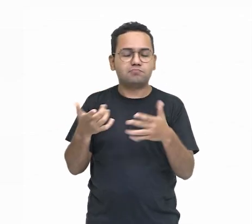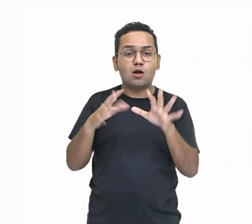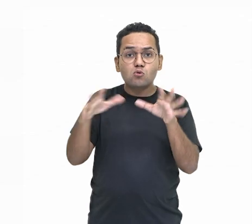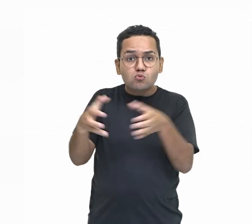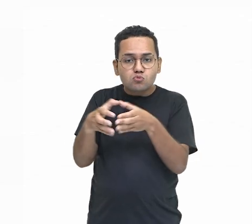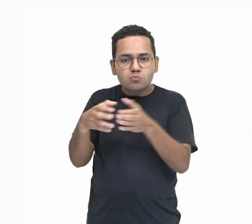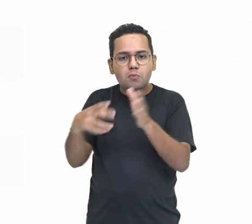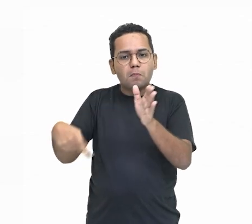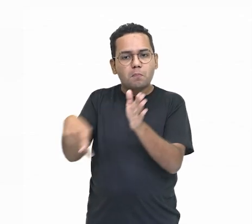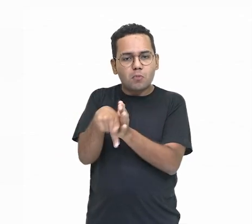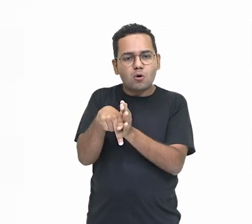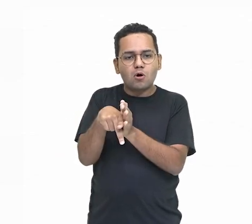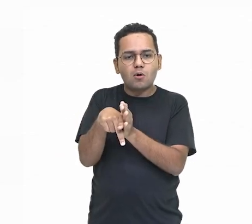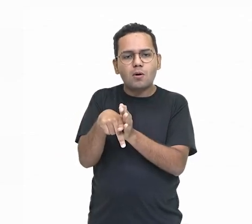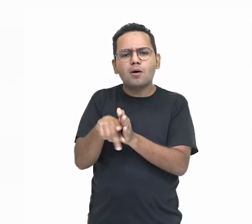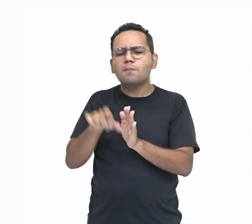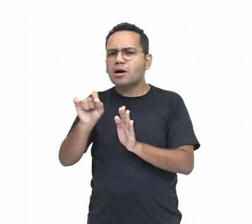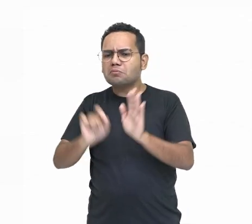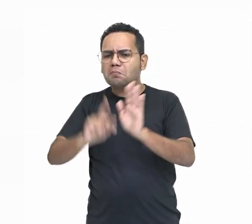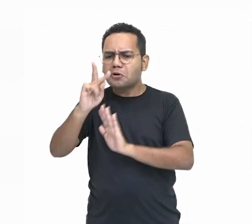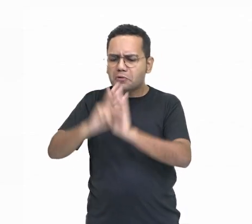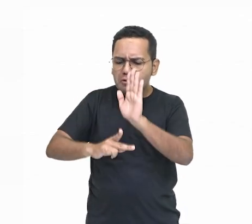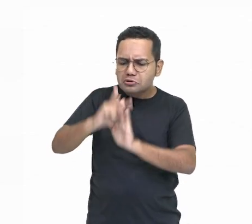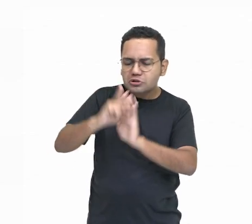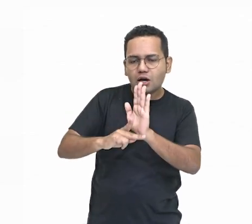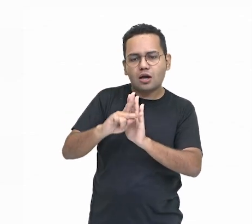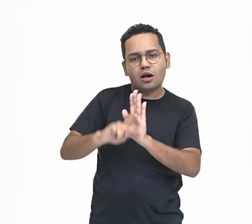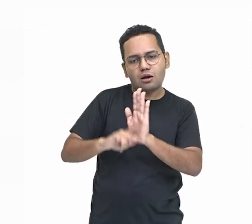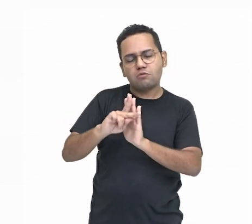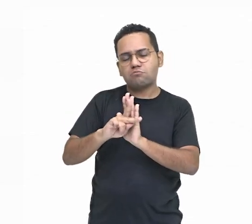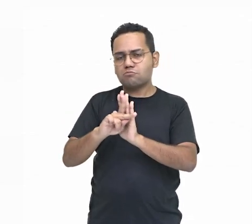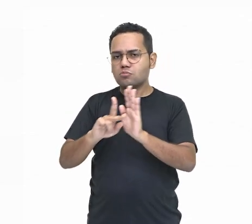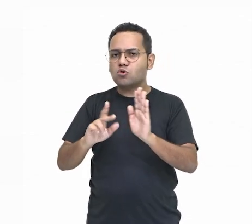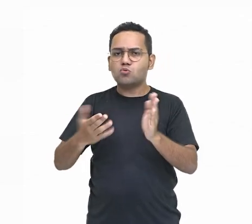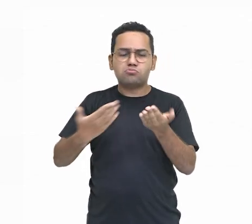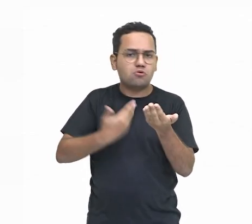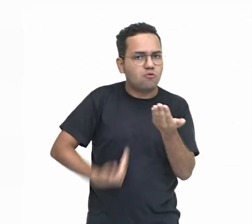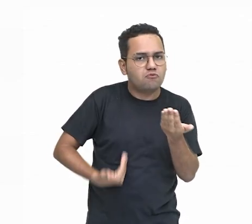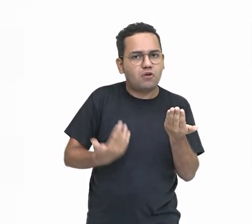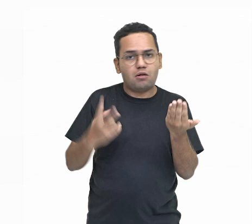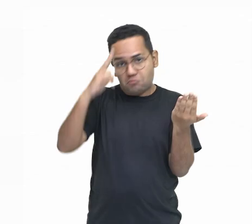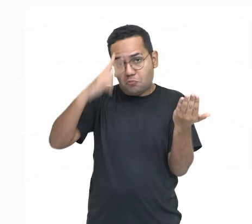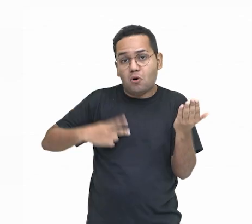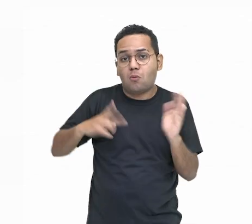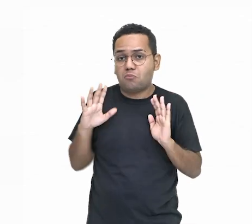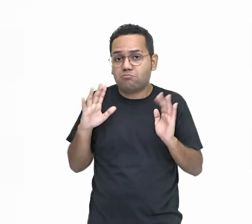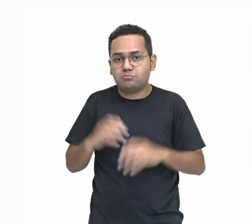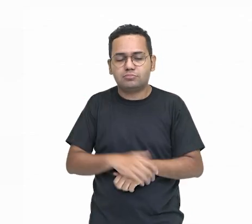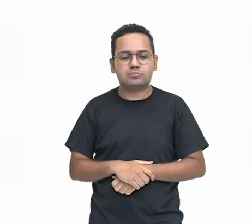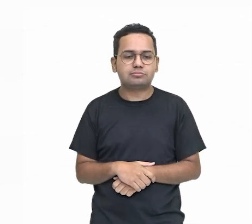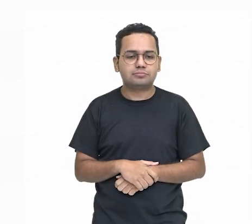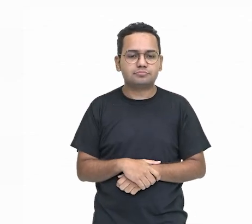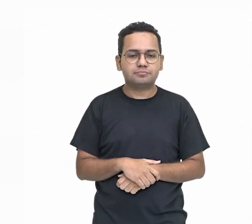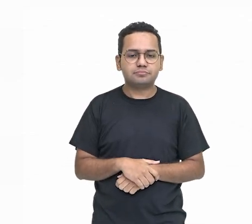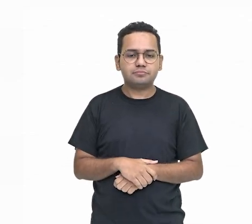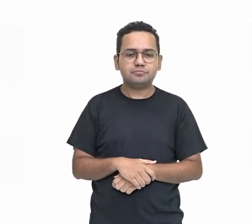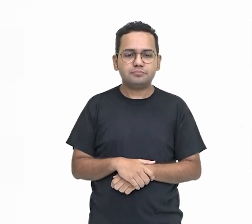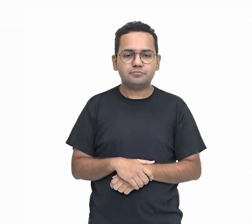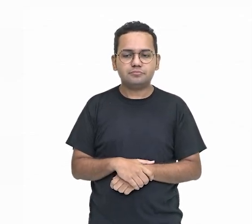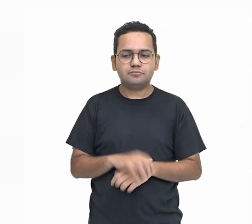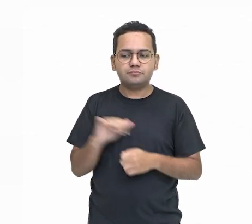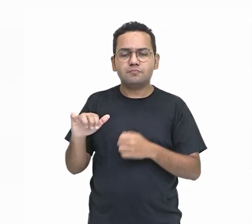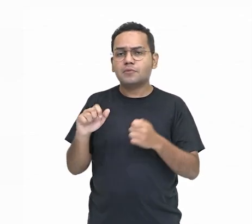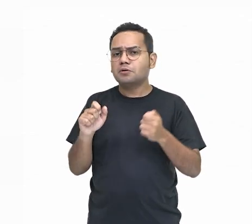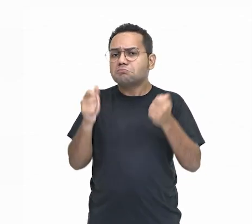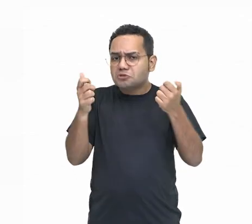fazer valer seus programas e propostas de governo, né? Podemos dizer que a